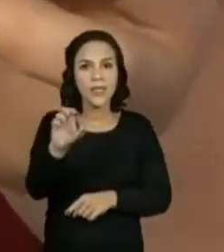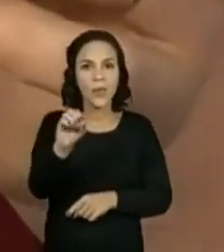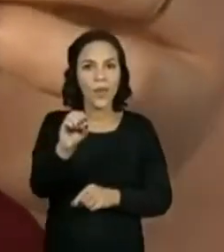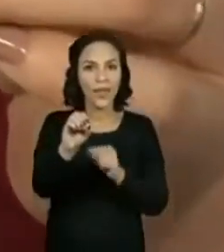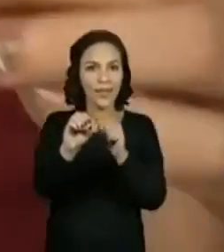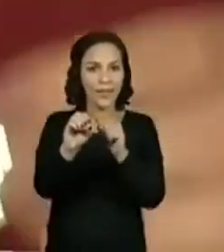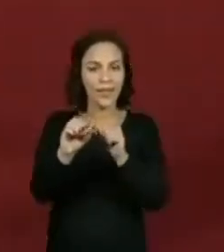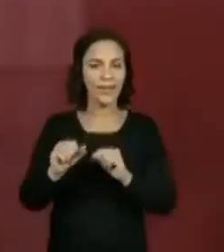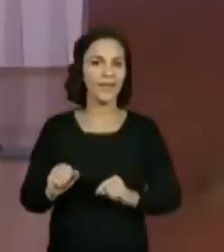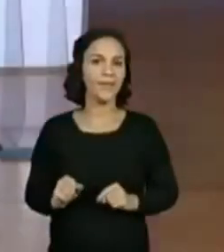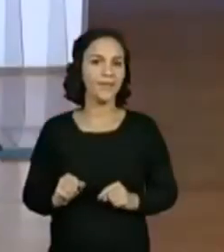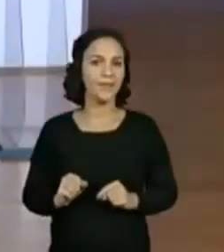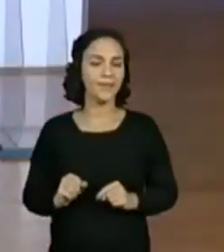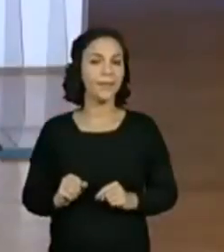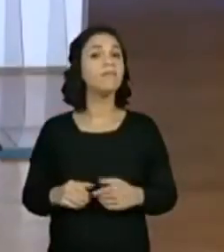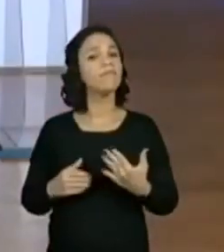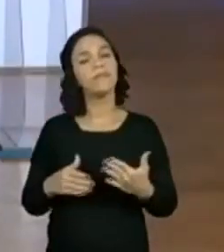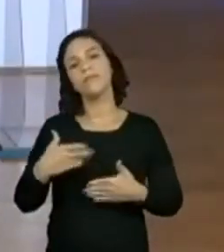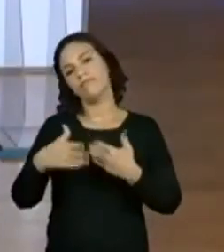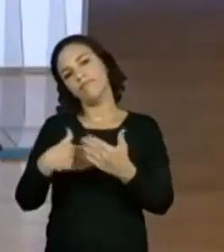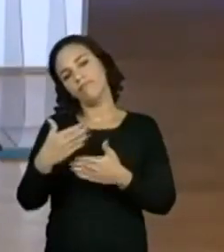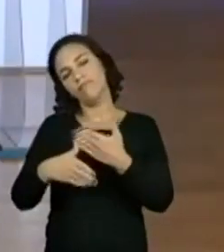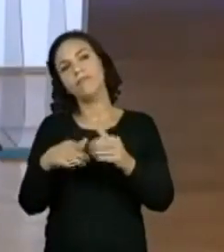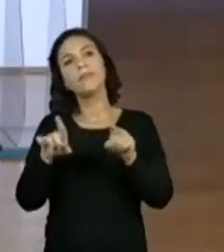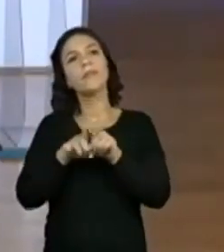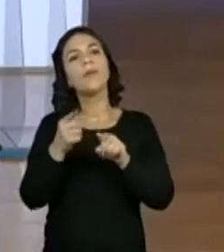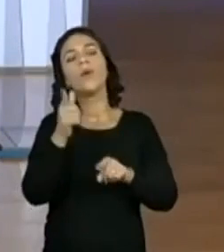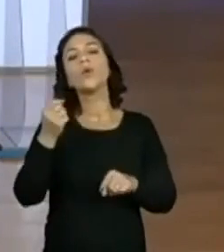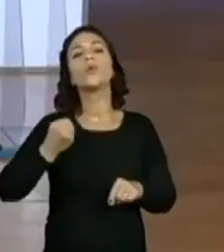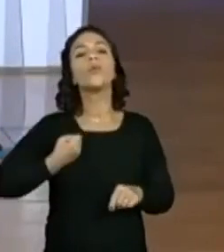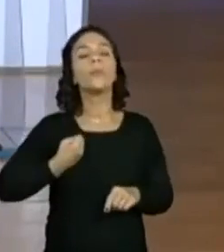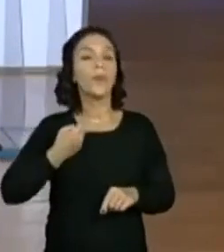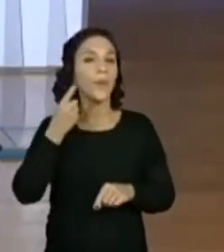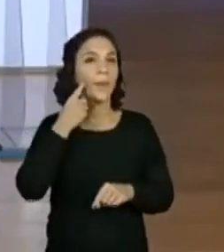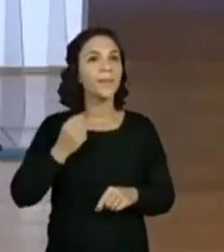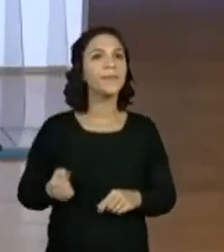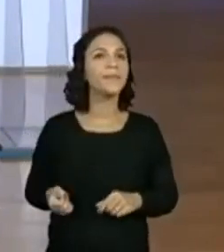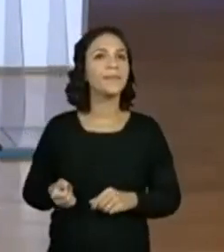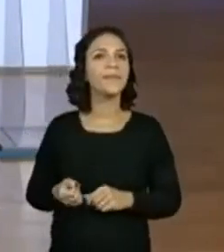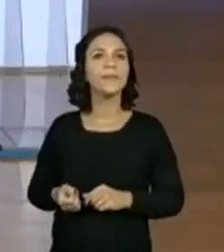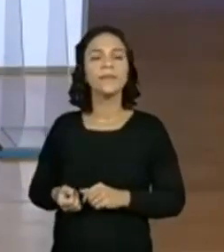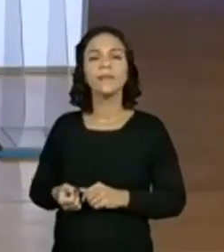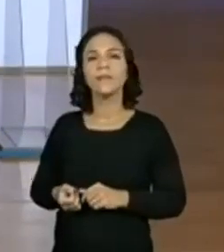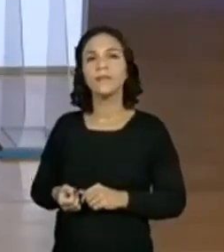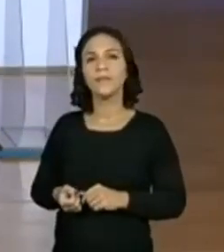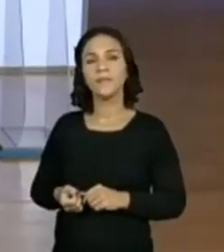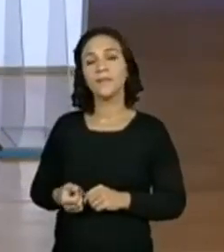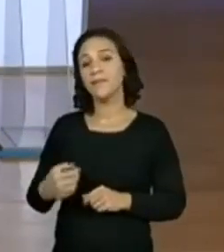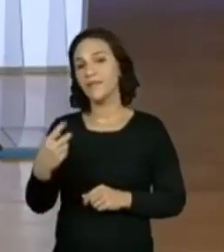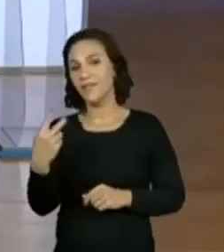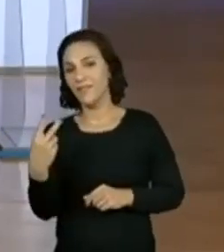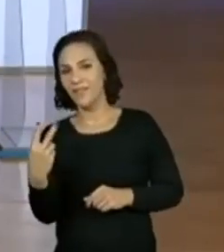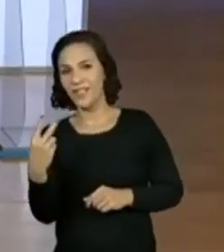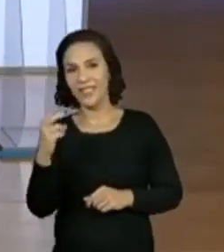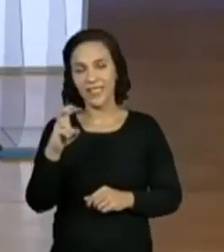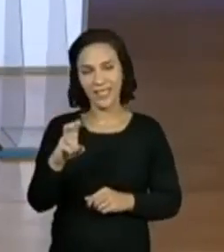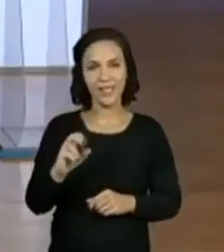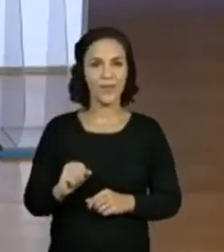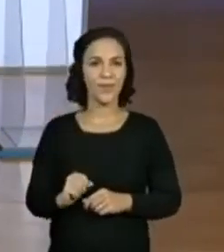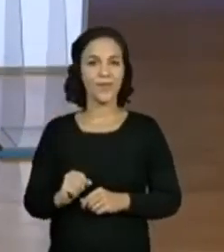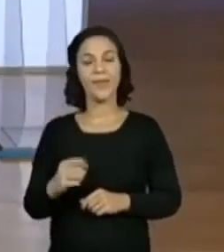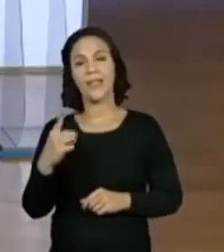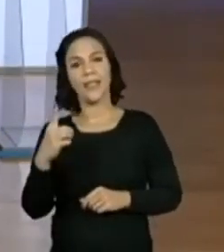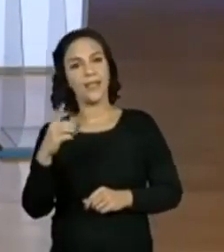50. E assim por diante. Temos o número 25, o 10 e o 5